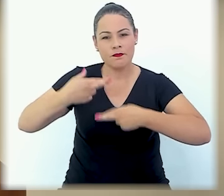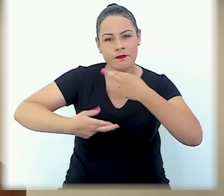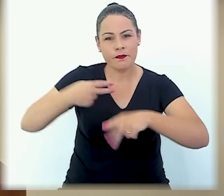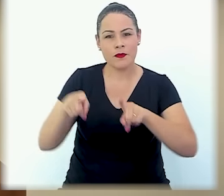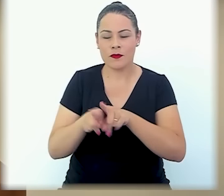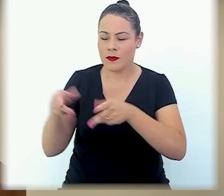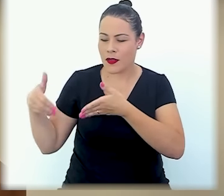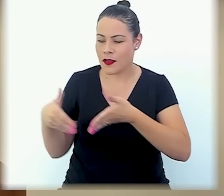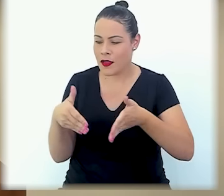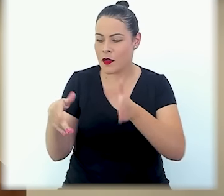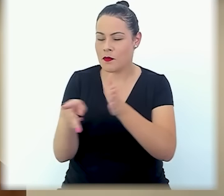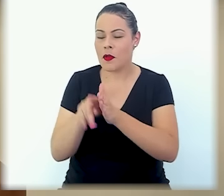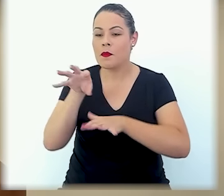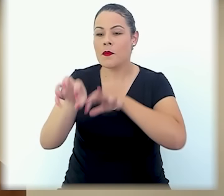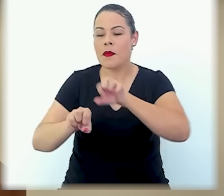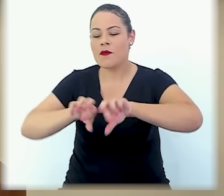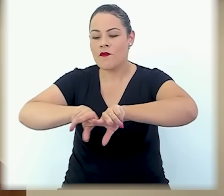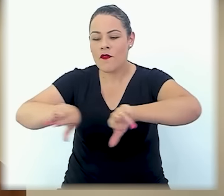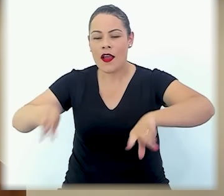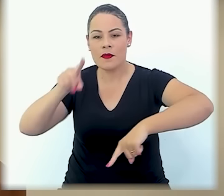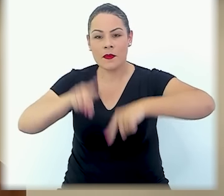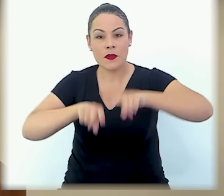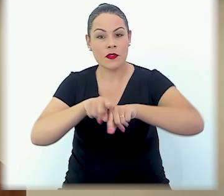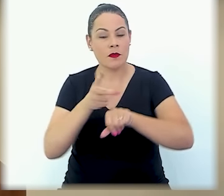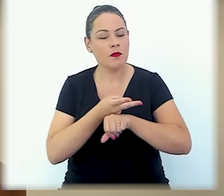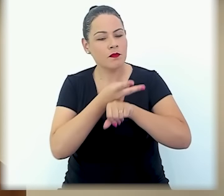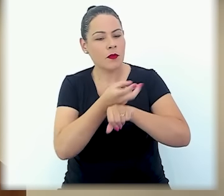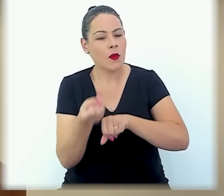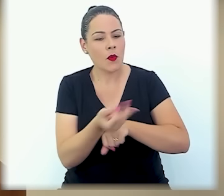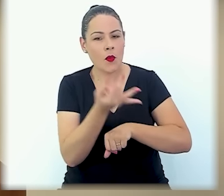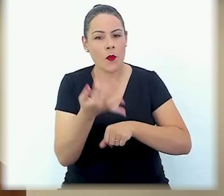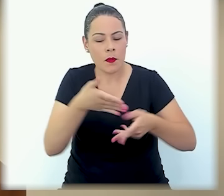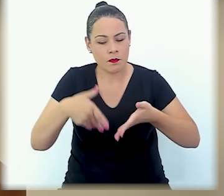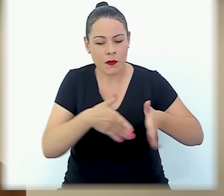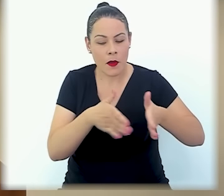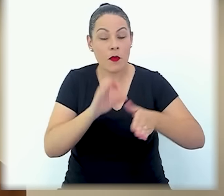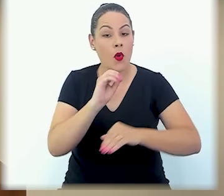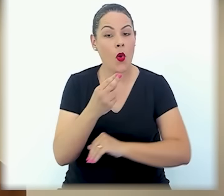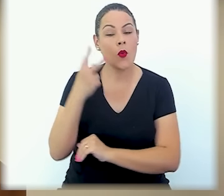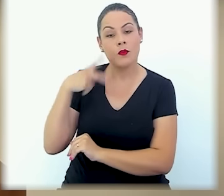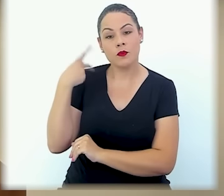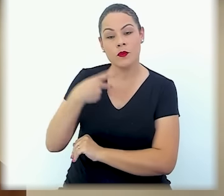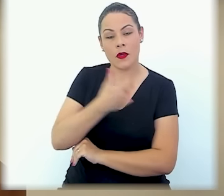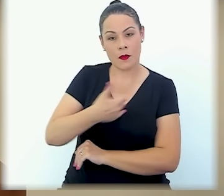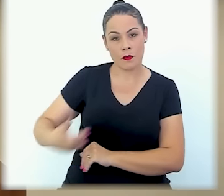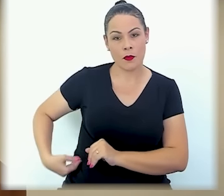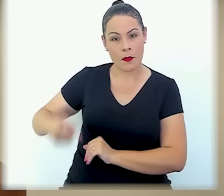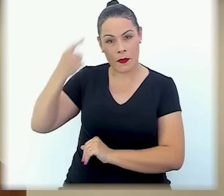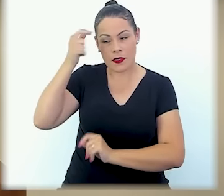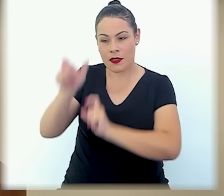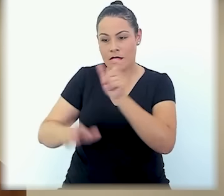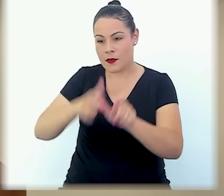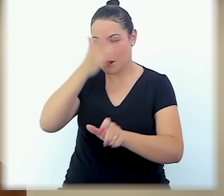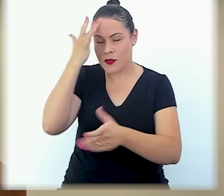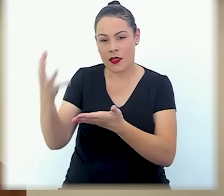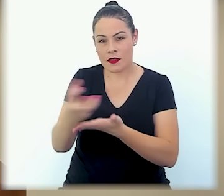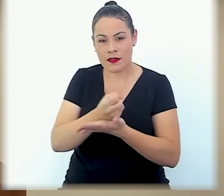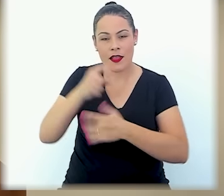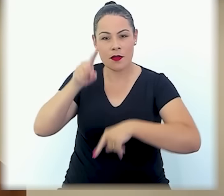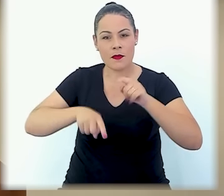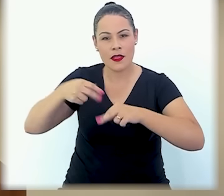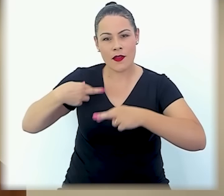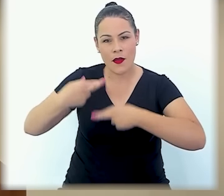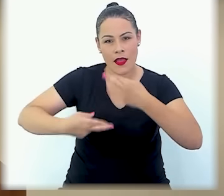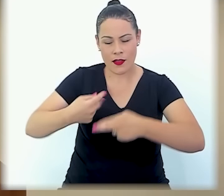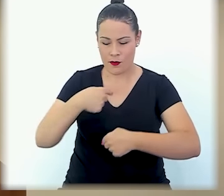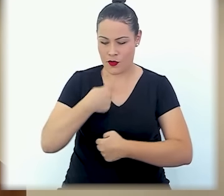nessa trajetória quanto catador de material reciclável, como buscando caminhos e políticas públicas para os catadores e catadoras de material reciclável nesse país, não